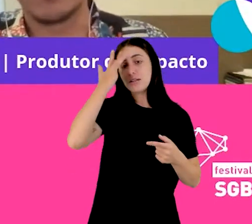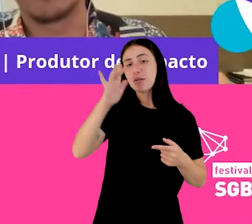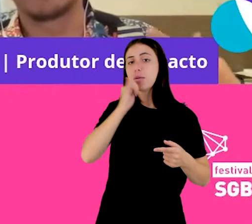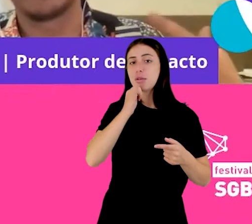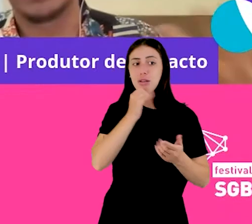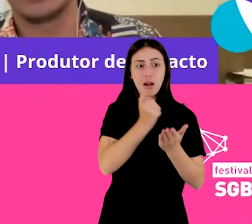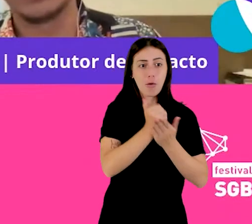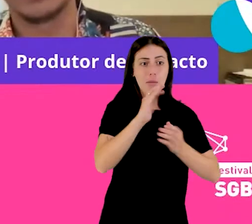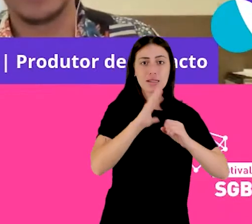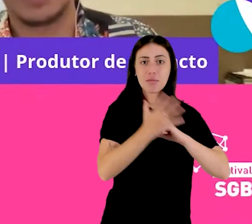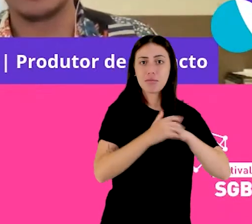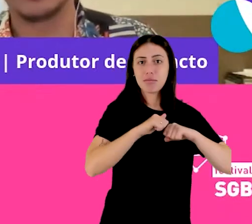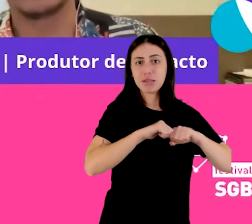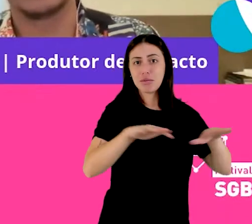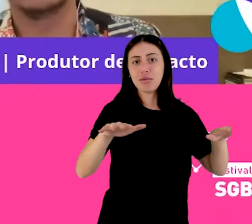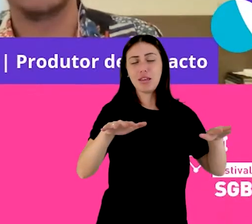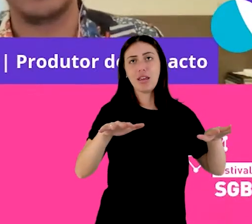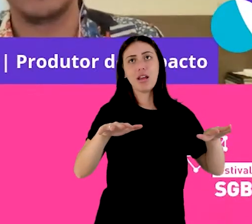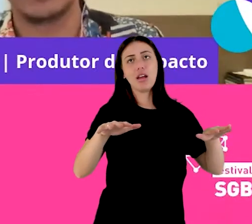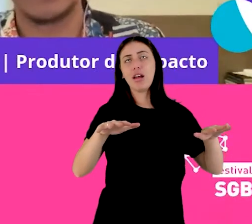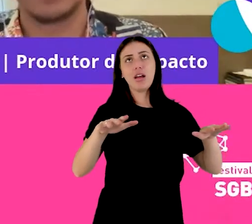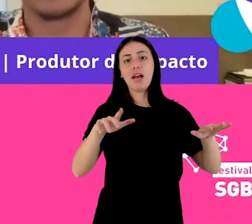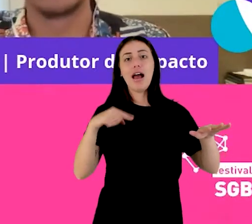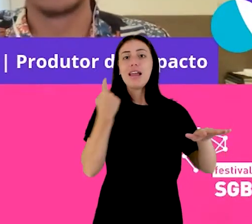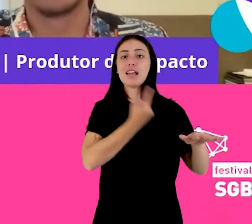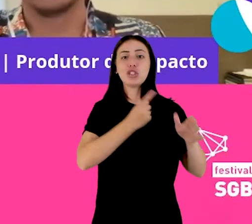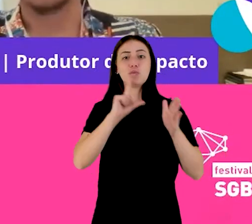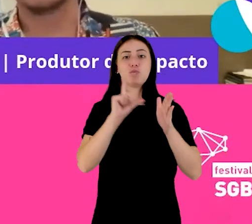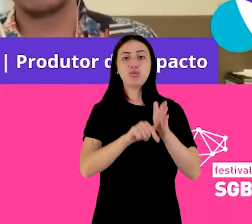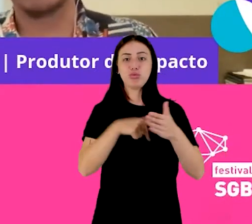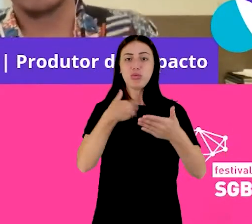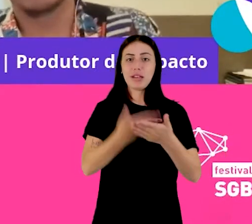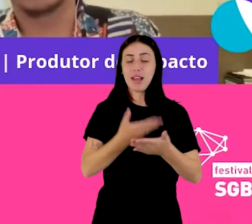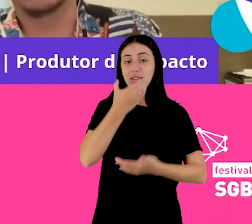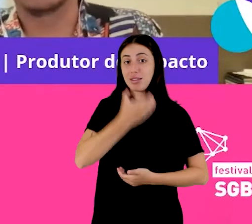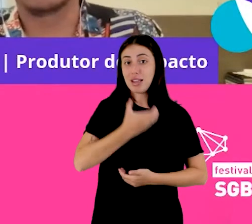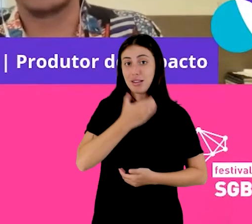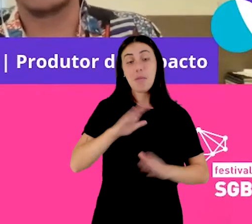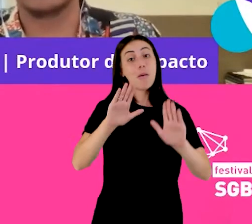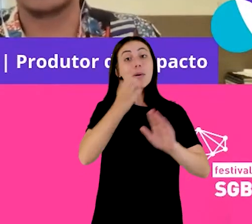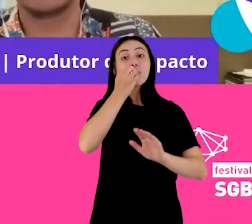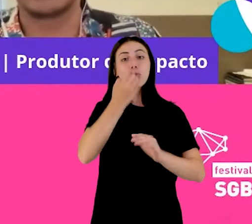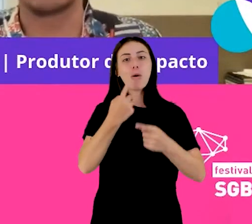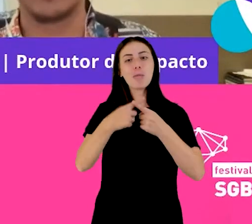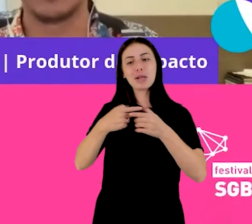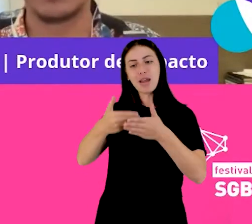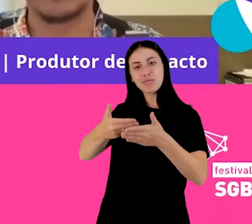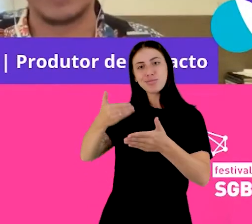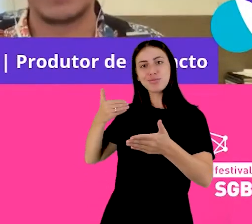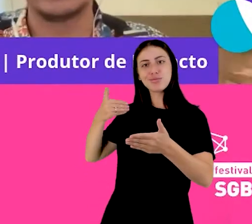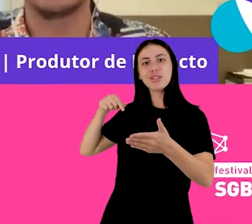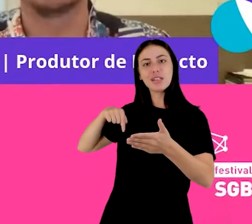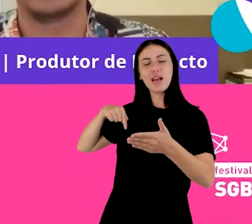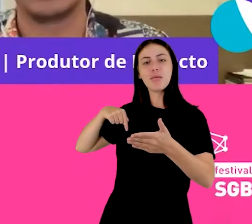um tempo grande para amadurecer e fazer essa campanha. Então, a primeira coisa que a gente começou é tentar entender o que era o filme,